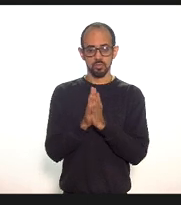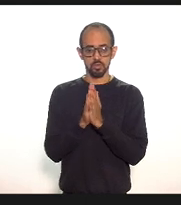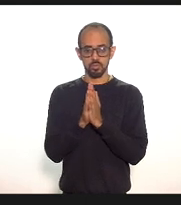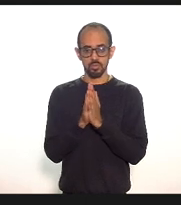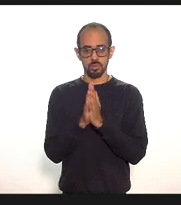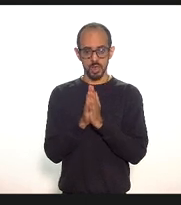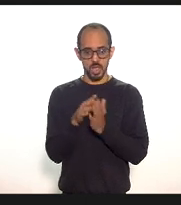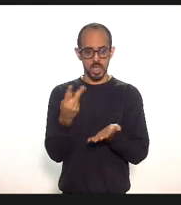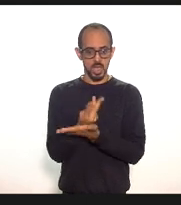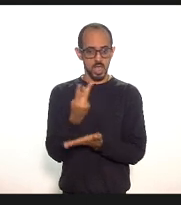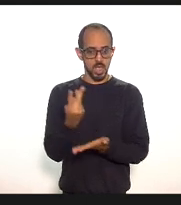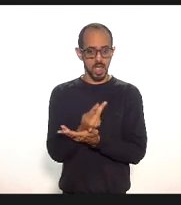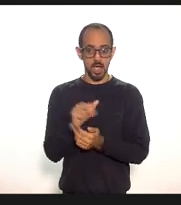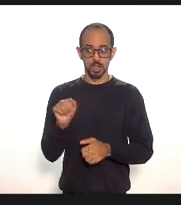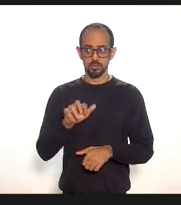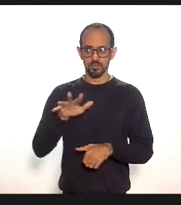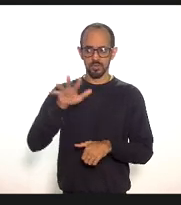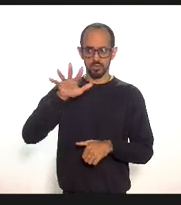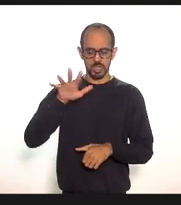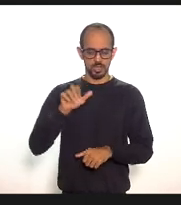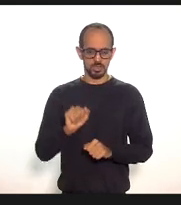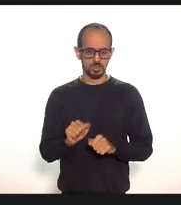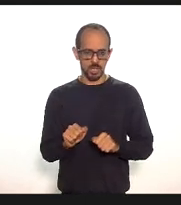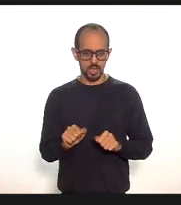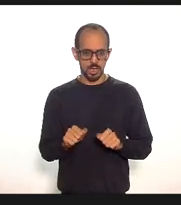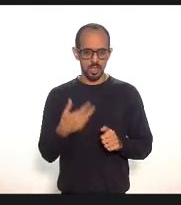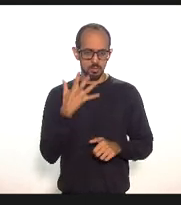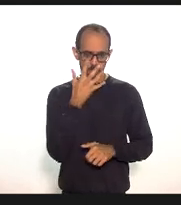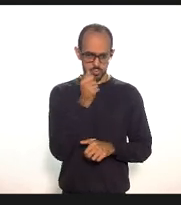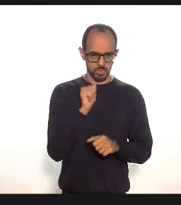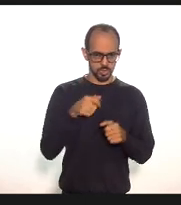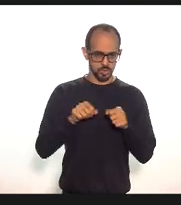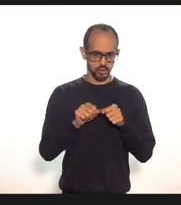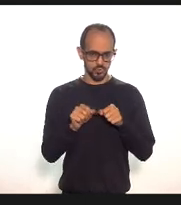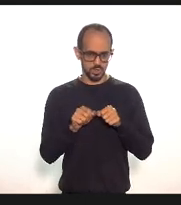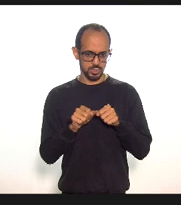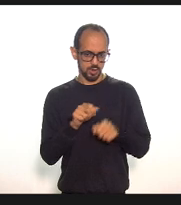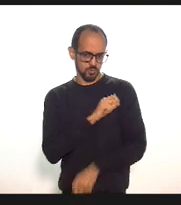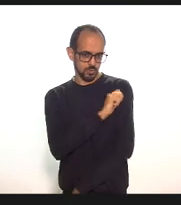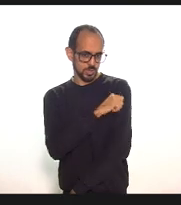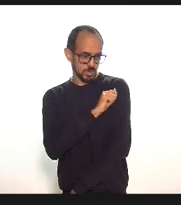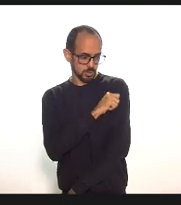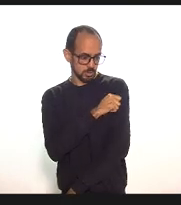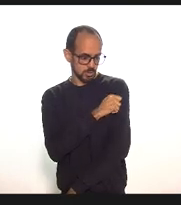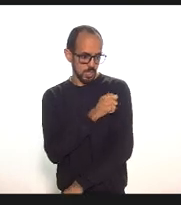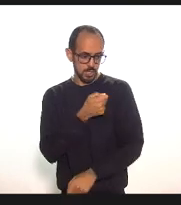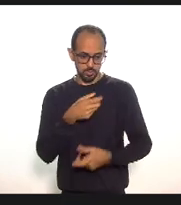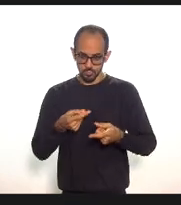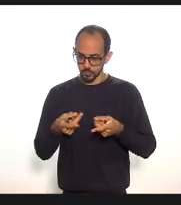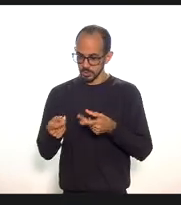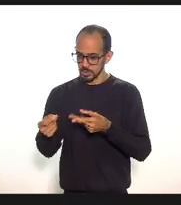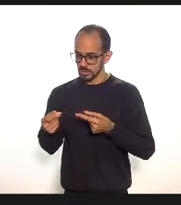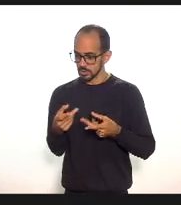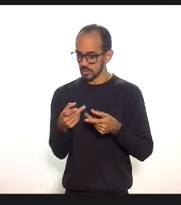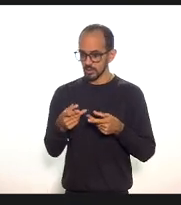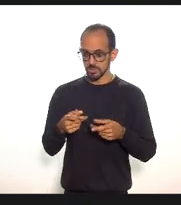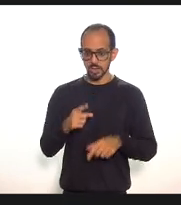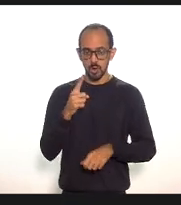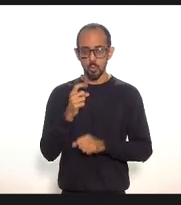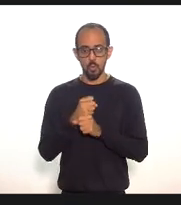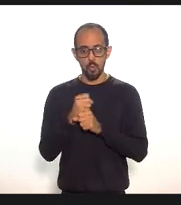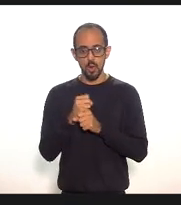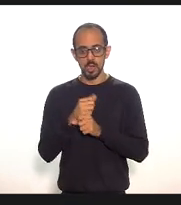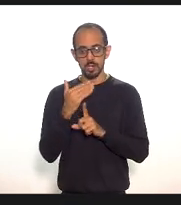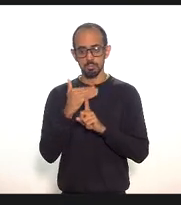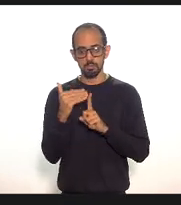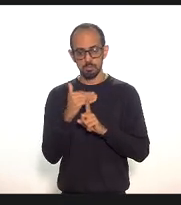clandestinamente dentro de favelas. É muito bonito, senhor presidente, fiscalizar aquele comerciante que está agonizando há mais de um ano e meio sem